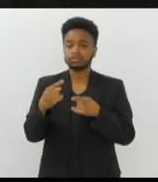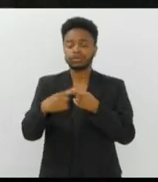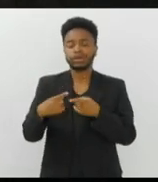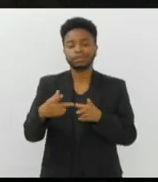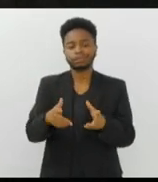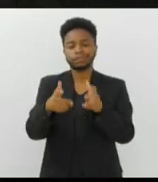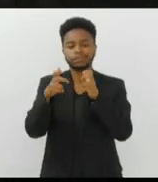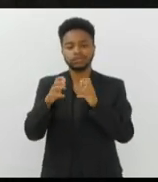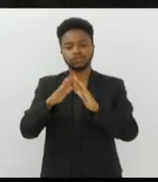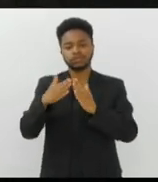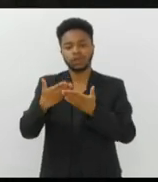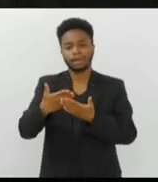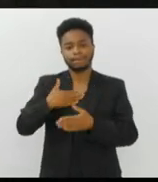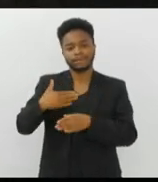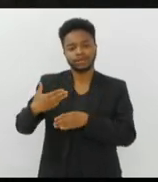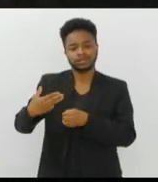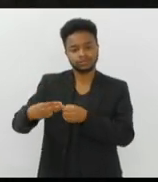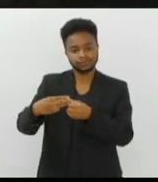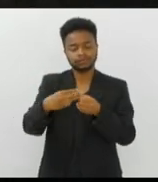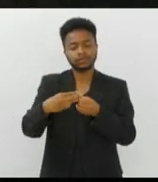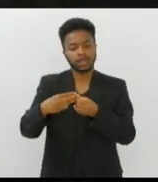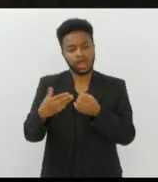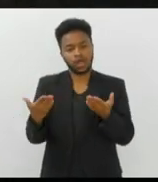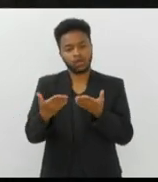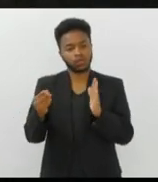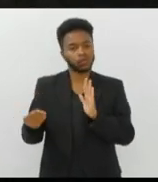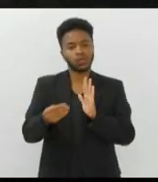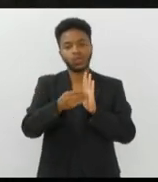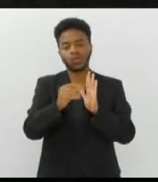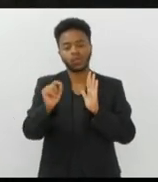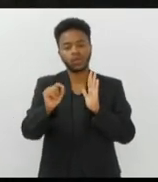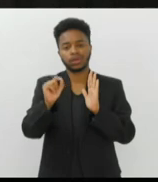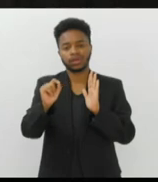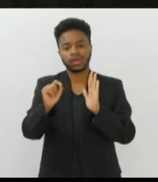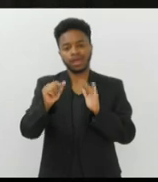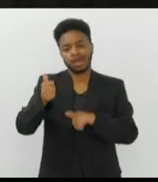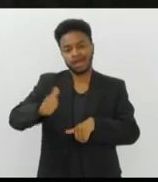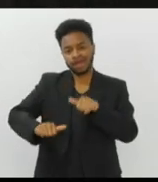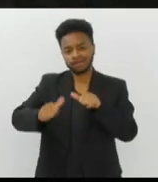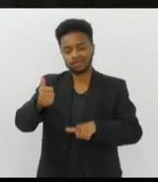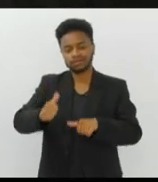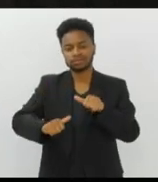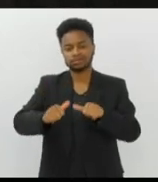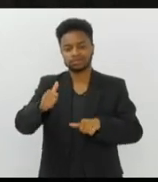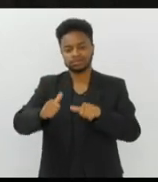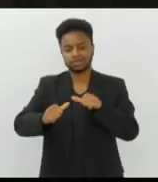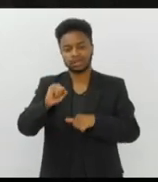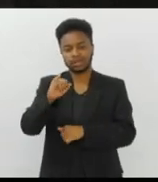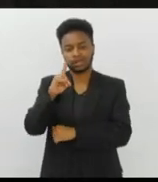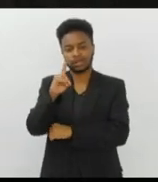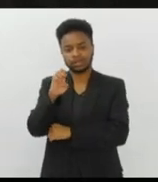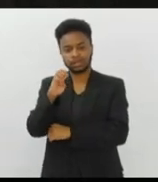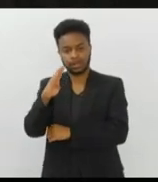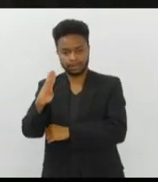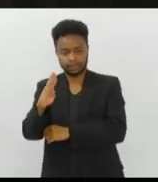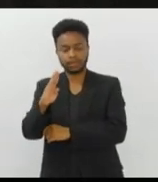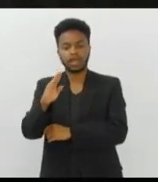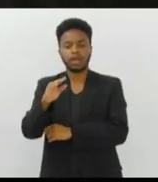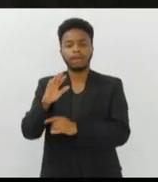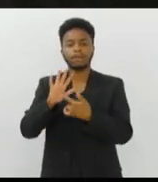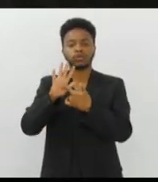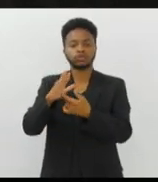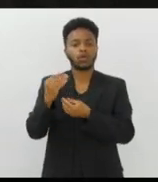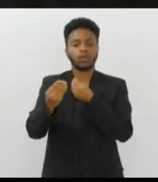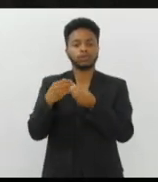da minha terra ser considerada na avaliação do IDEB, do Índice de Desenvolvimento